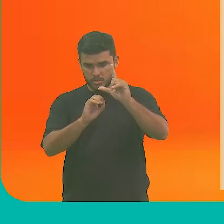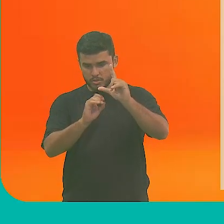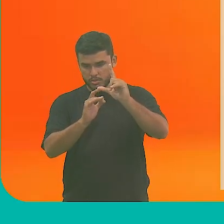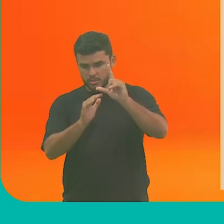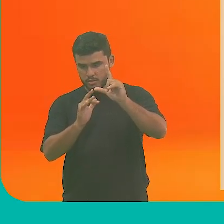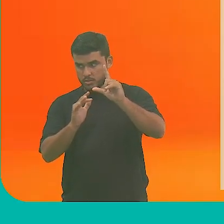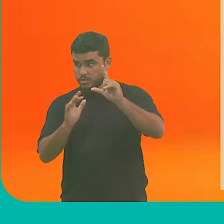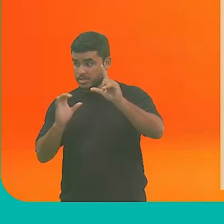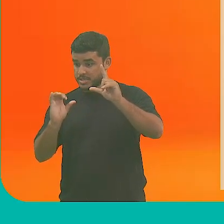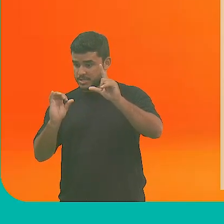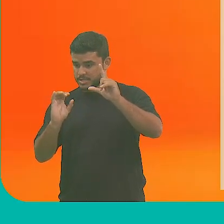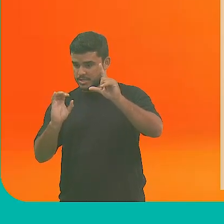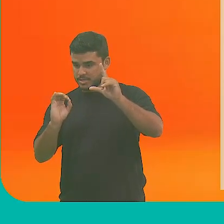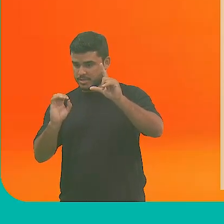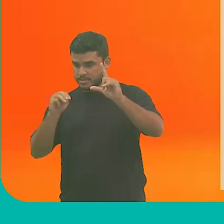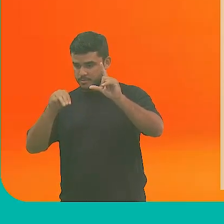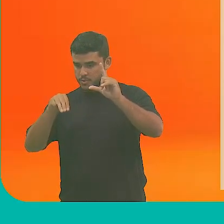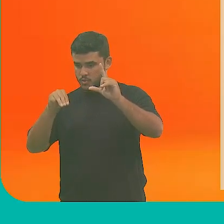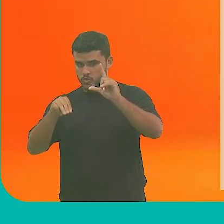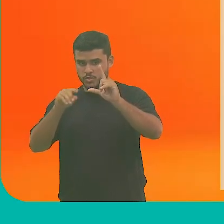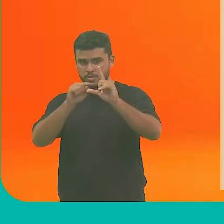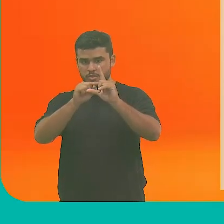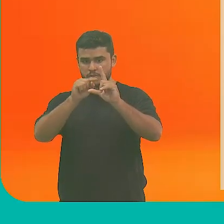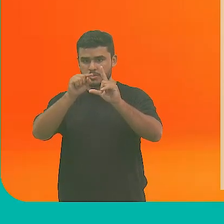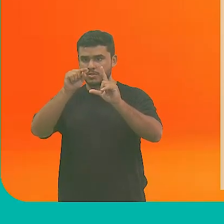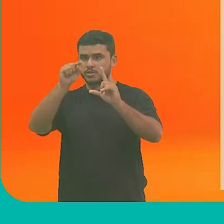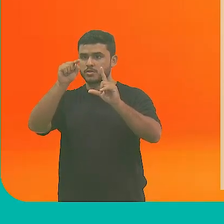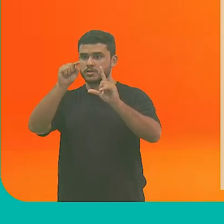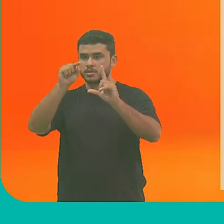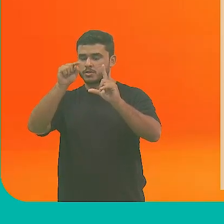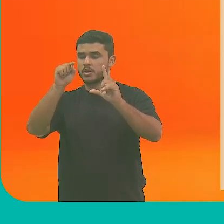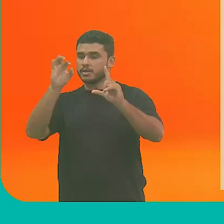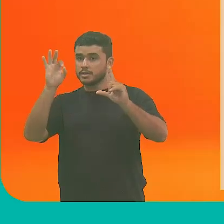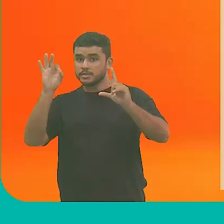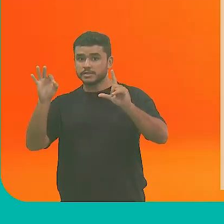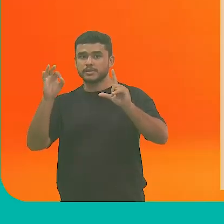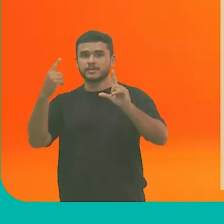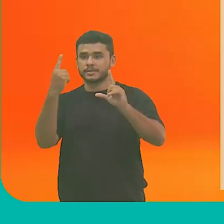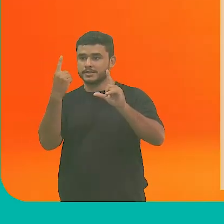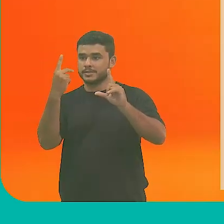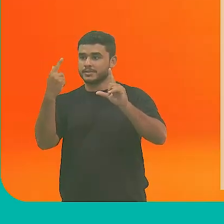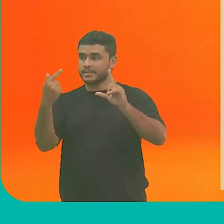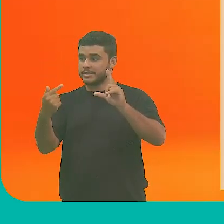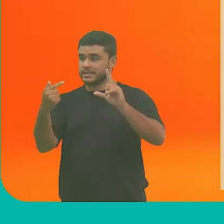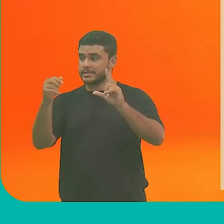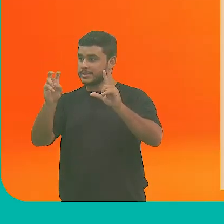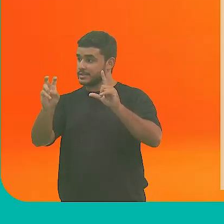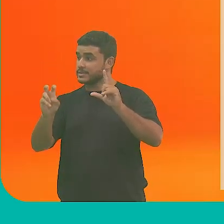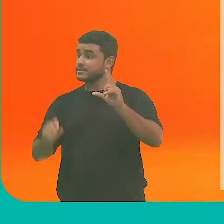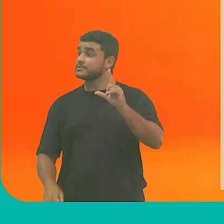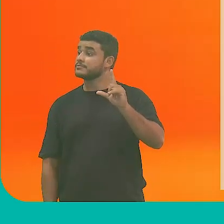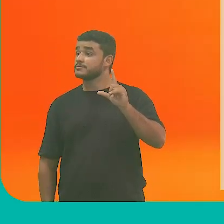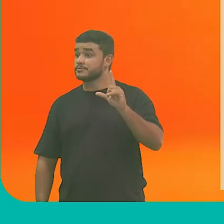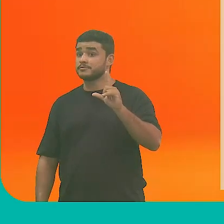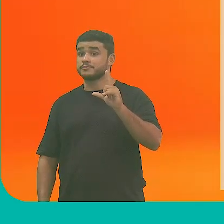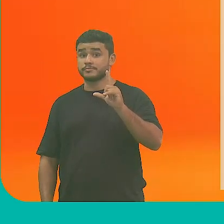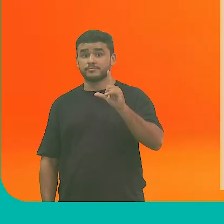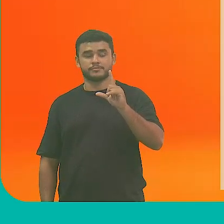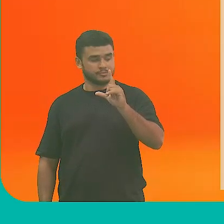vai? E ela vai gastar mais 175. Quanto é que é 100 mais 175?